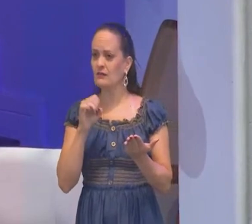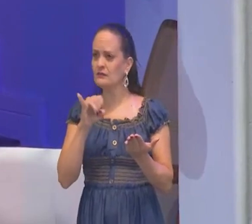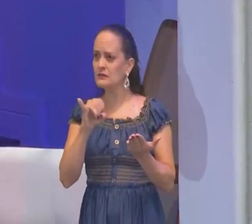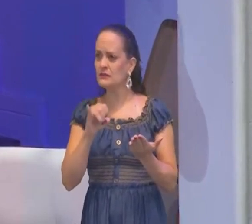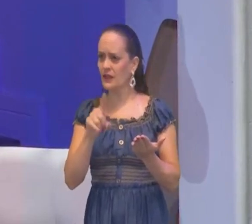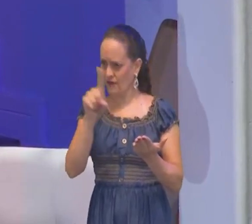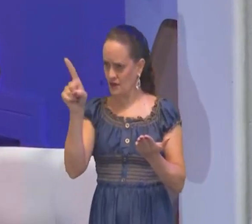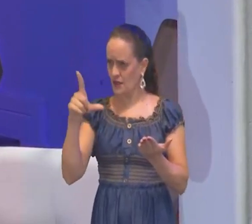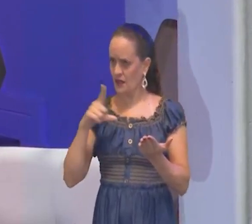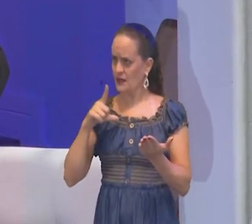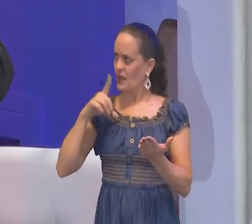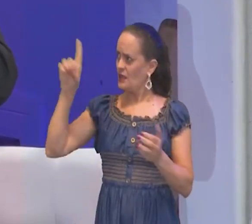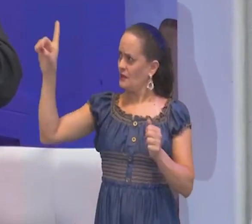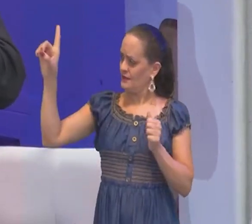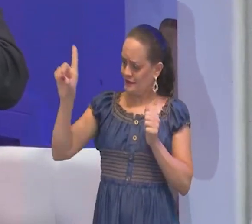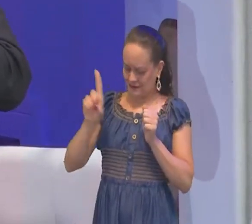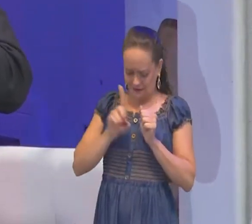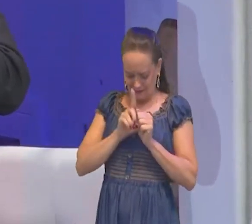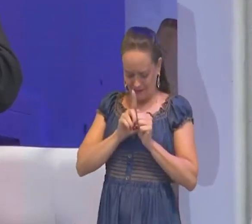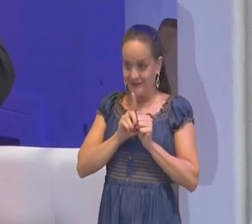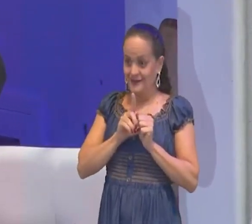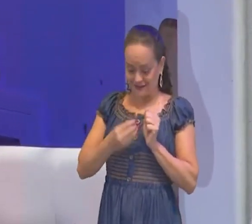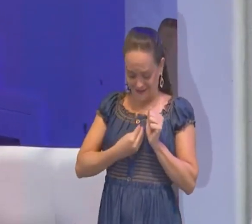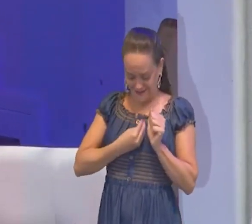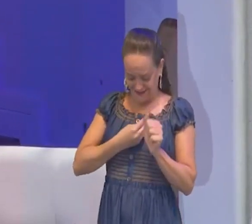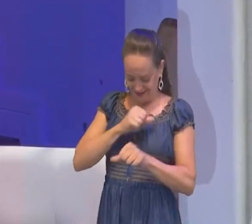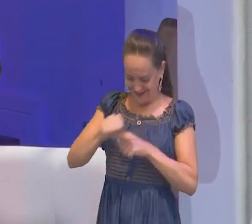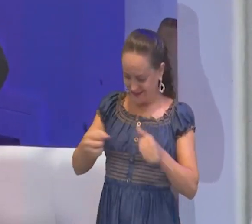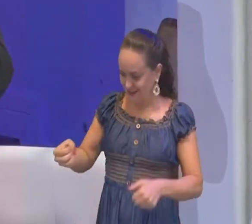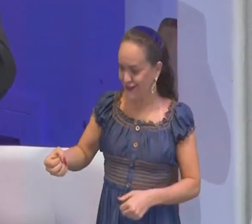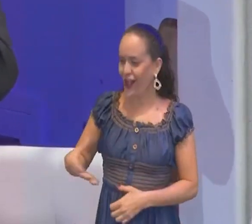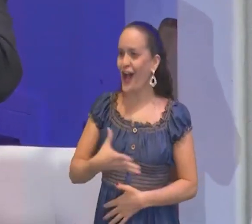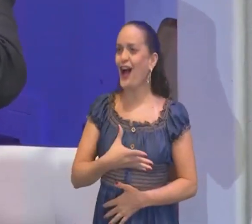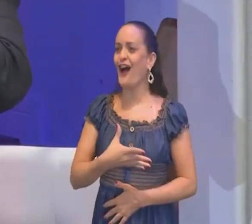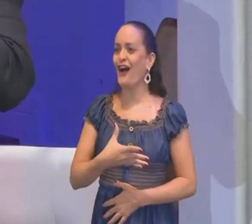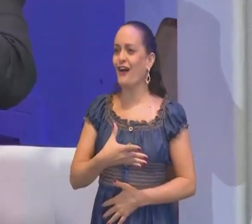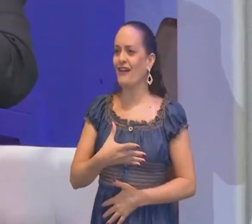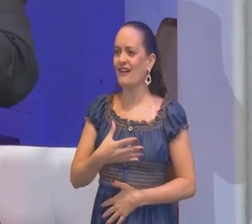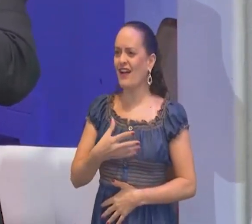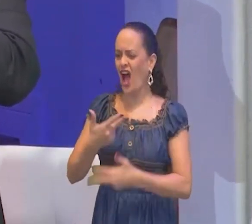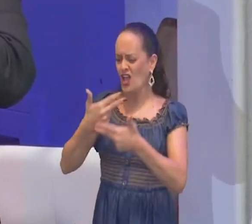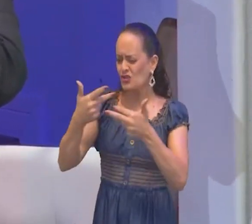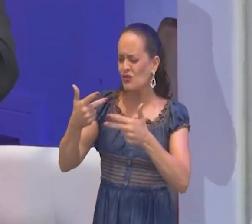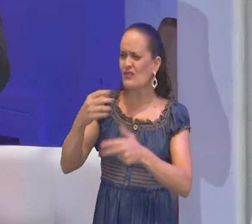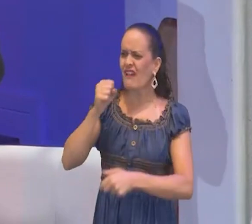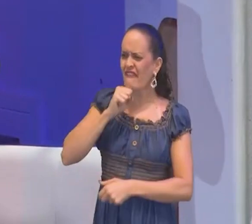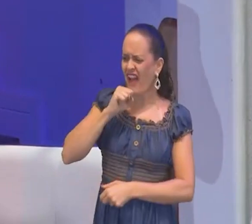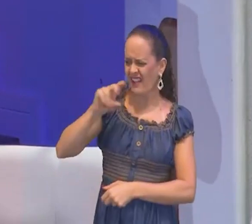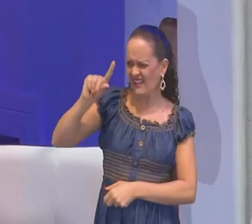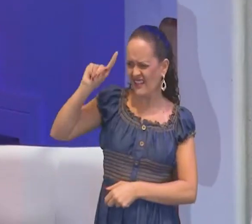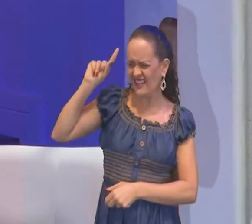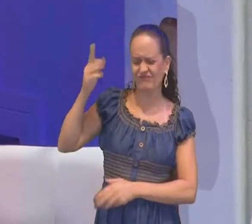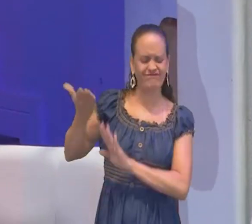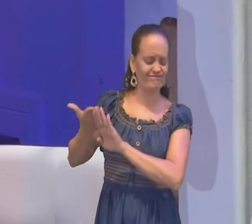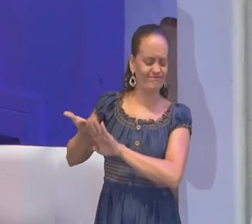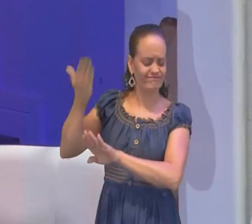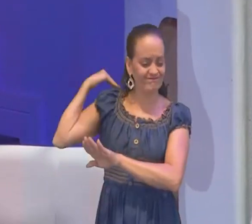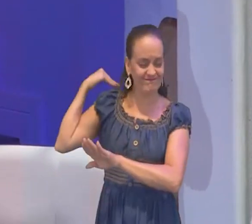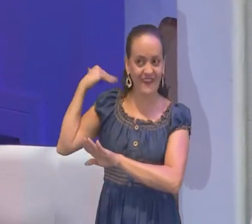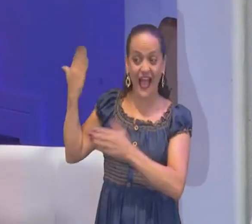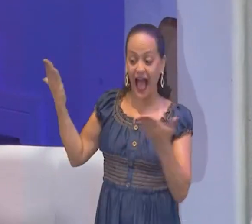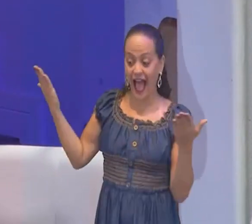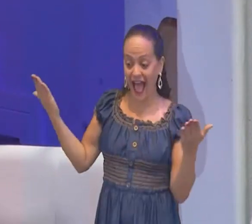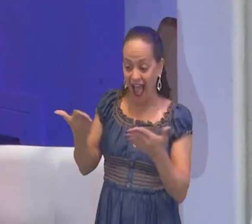está em Cristo, nova criatura é, as coisas velhas passaram, e eis que tudo